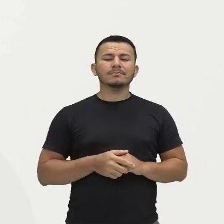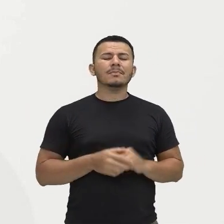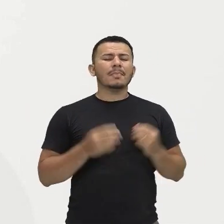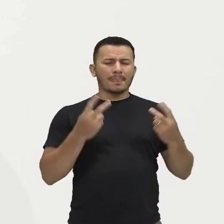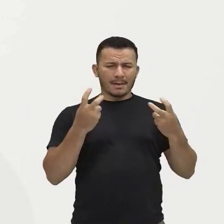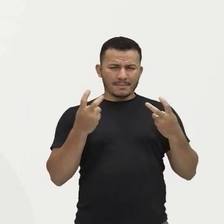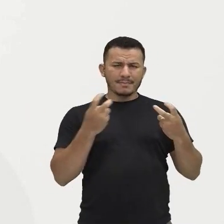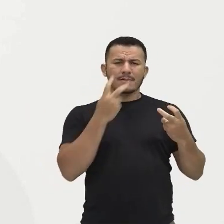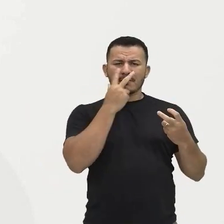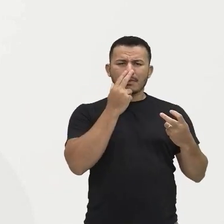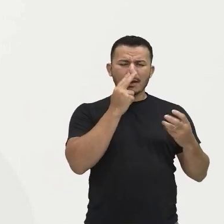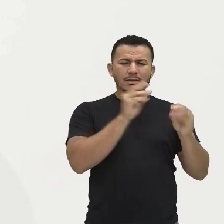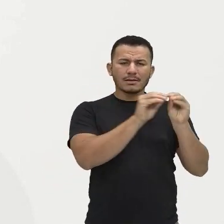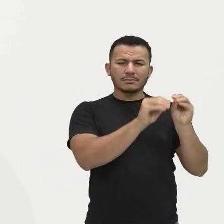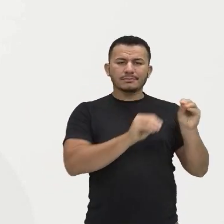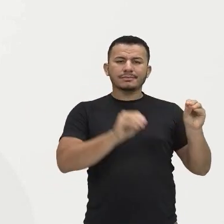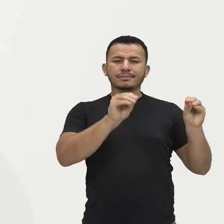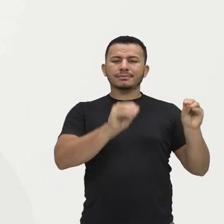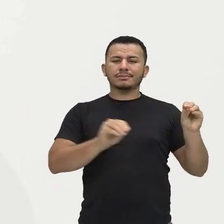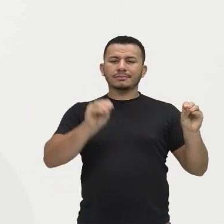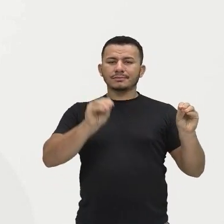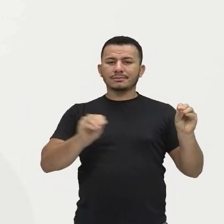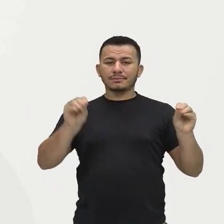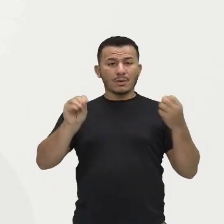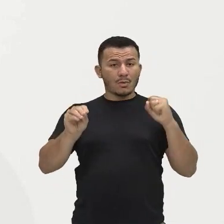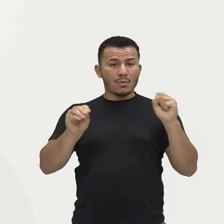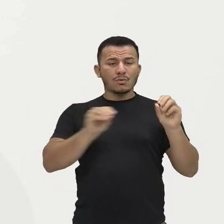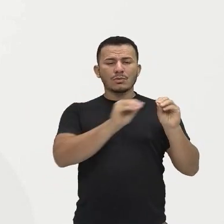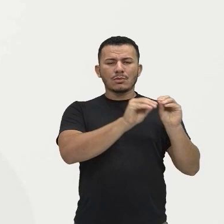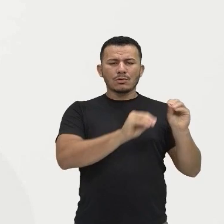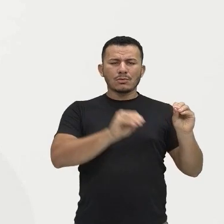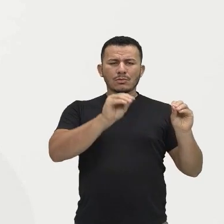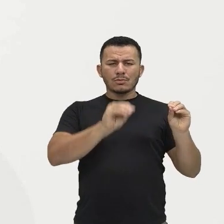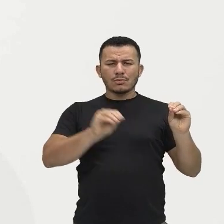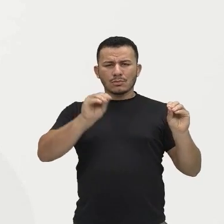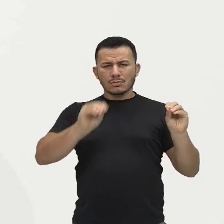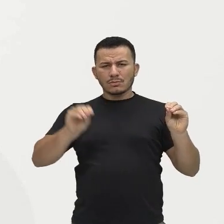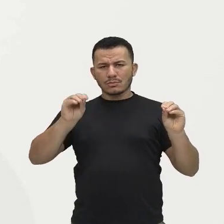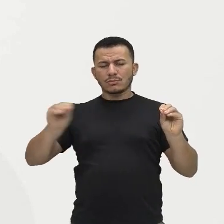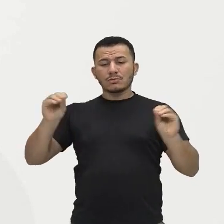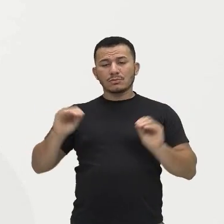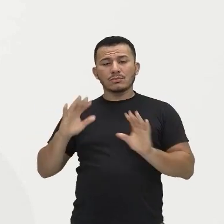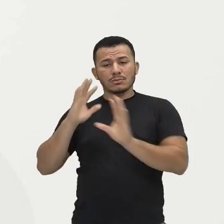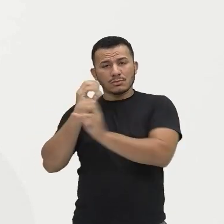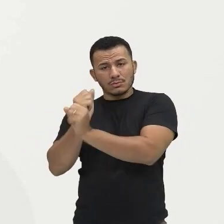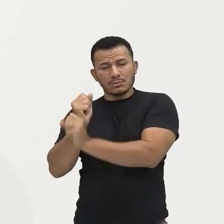realidade, quando você anda as 8 posições, você vai ter como resultado